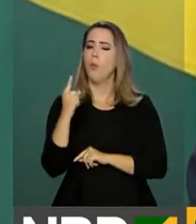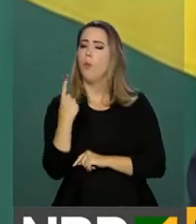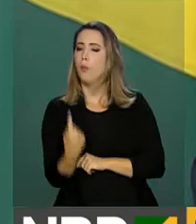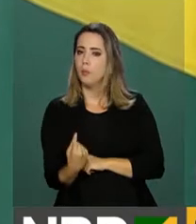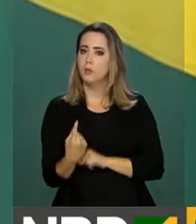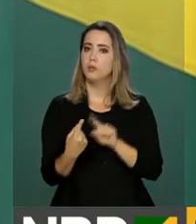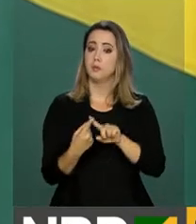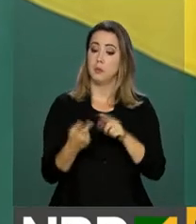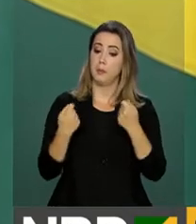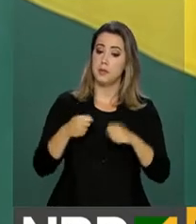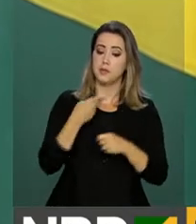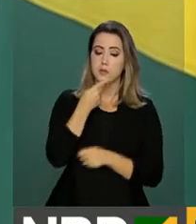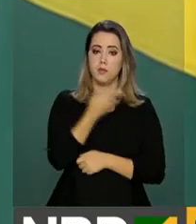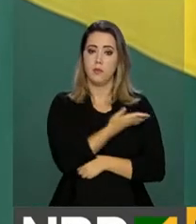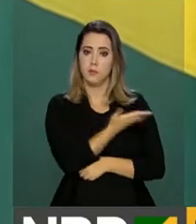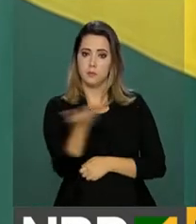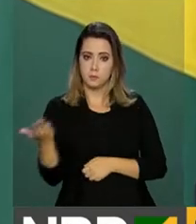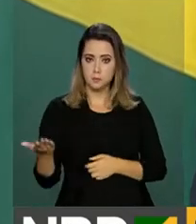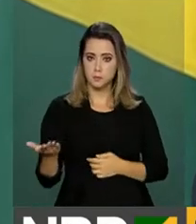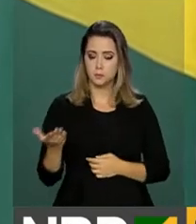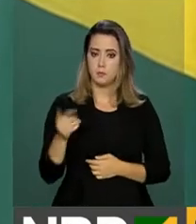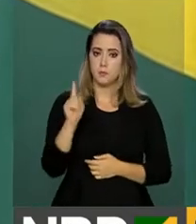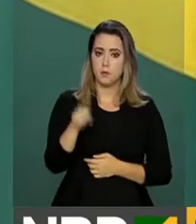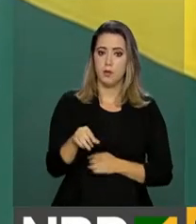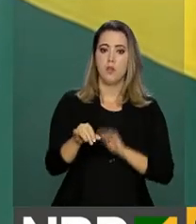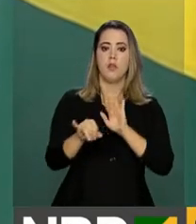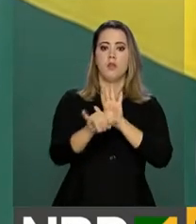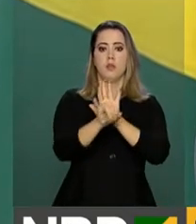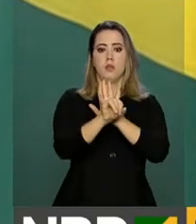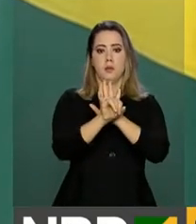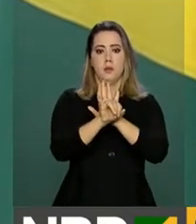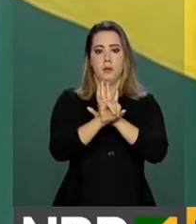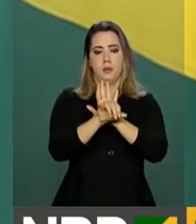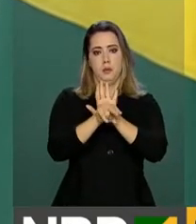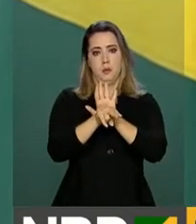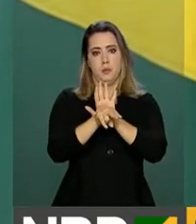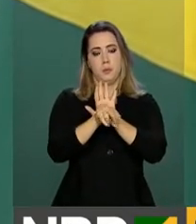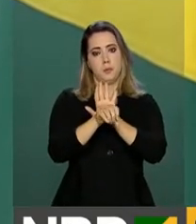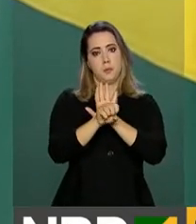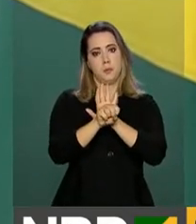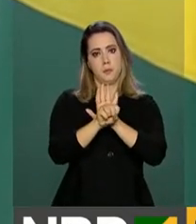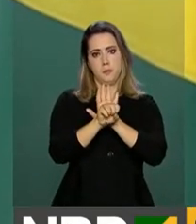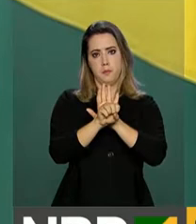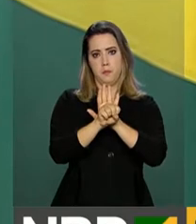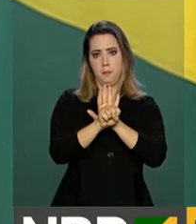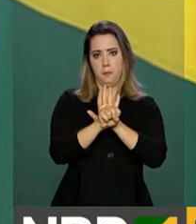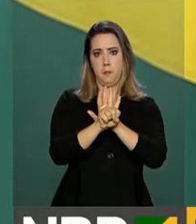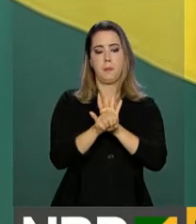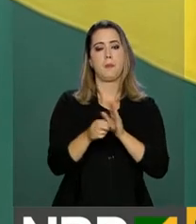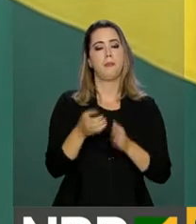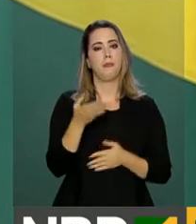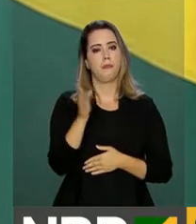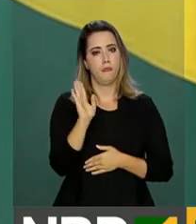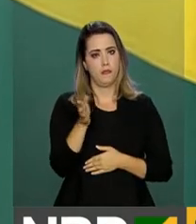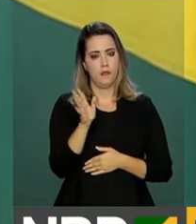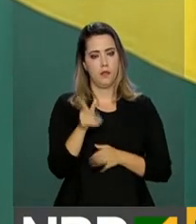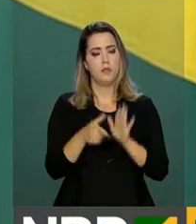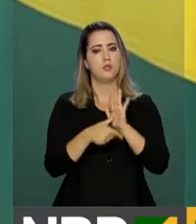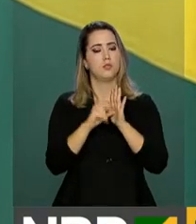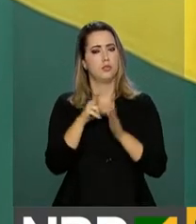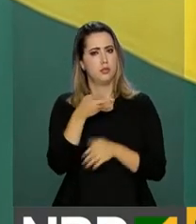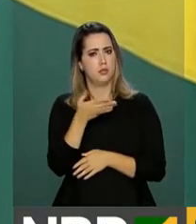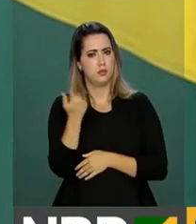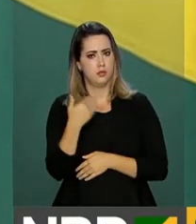eu devo dizer é a da previdência social eu tive repito aos